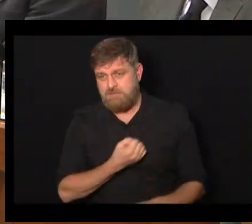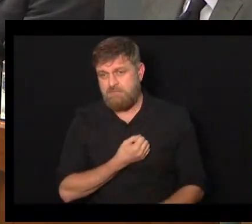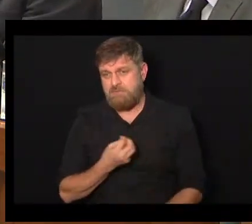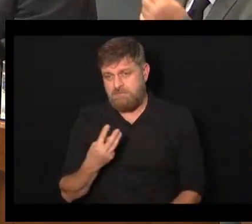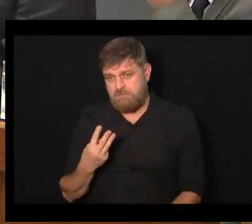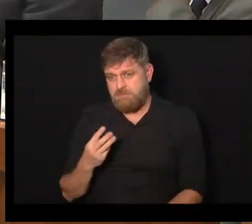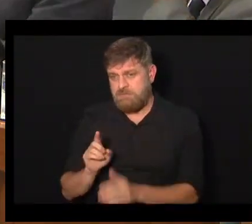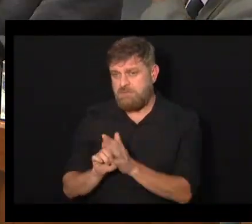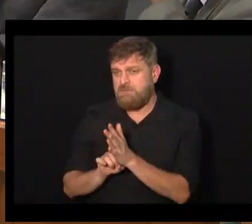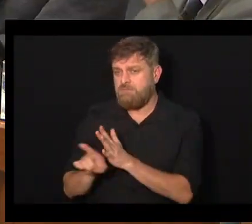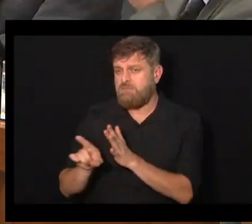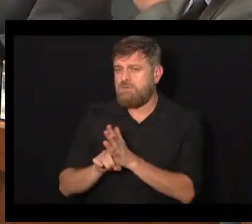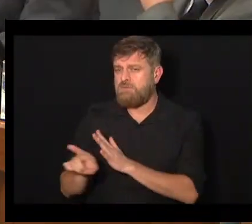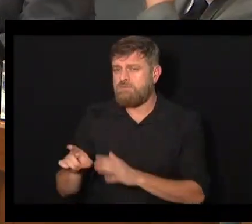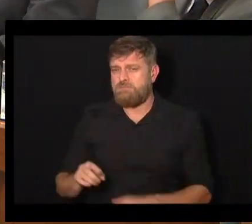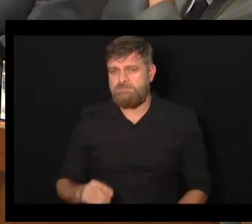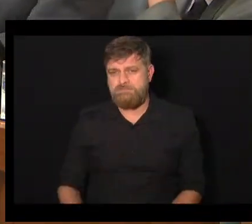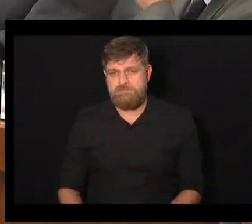vereador